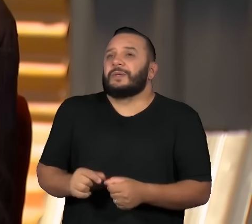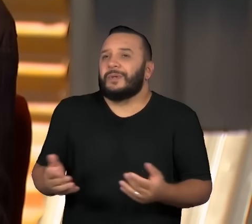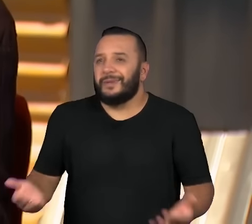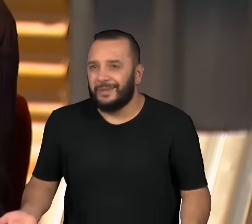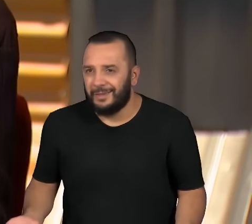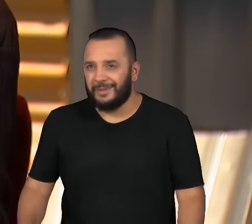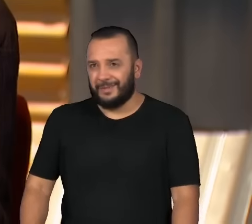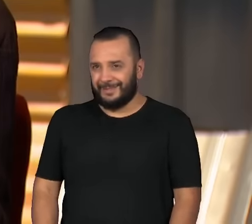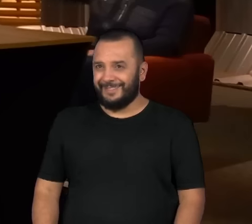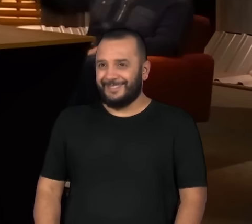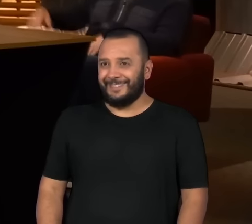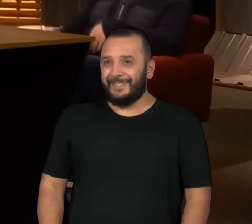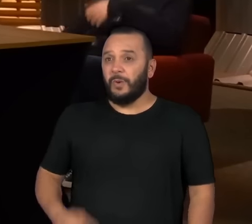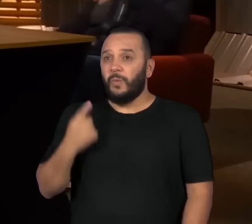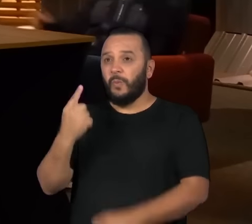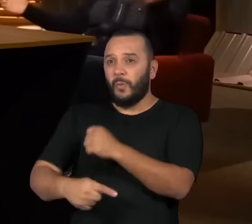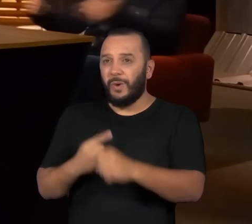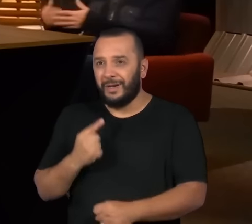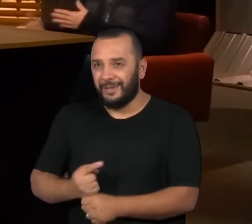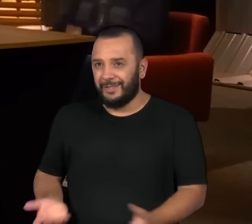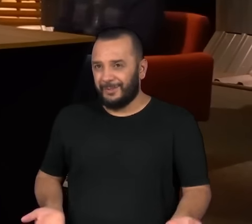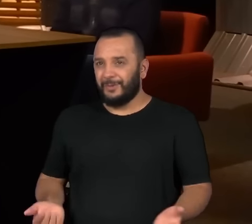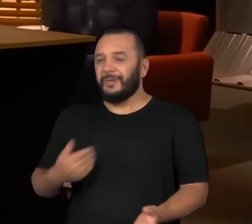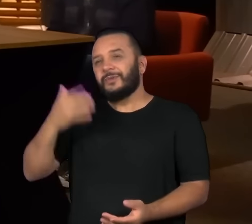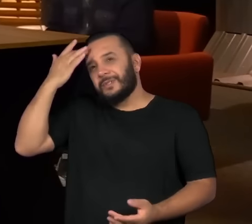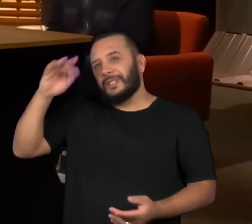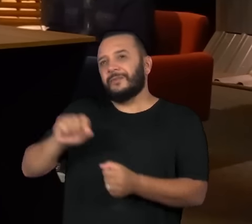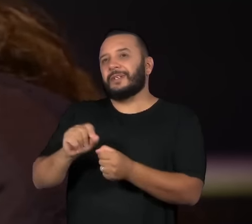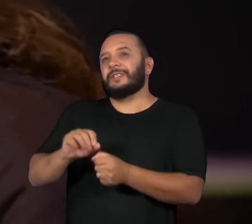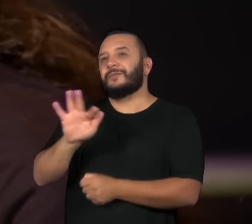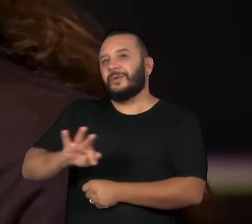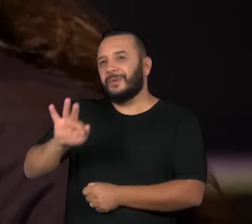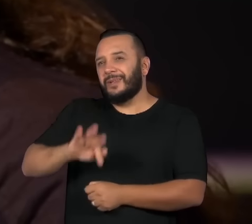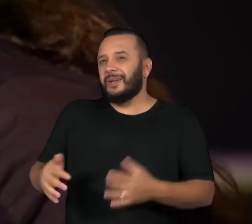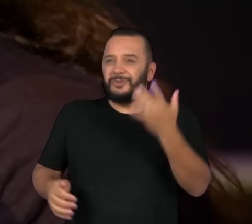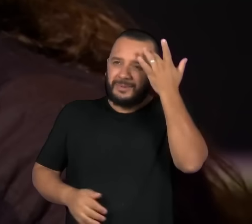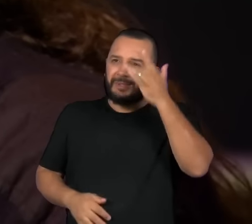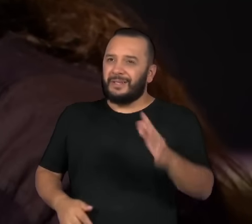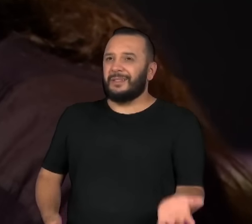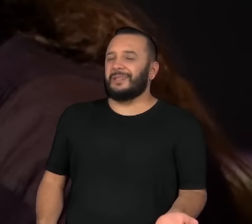velho? Vou fazer mais um ano, não sei o que eu vou fazer na faculdade, tava meio assim, putz.